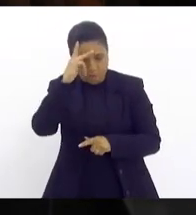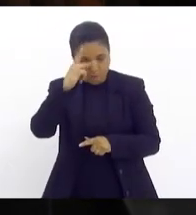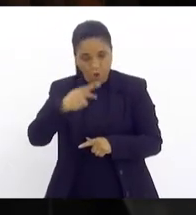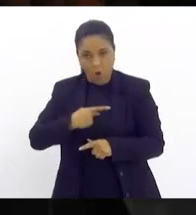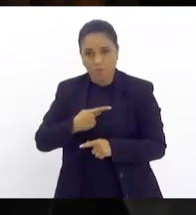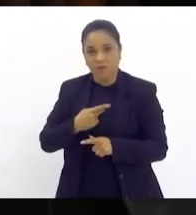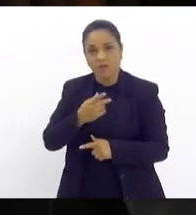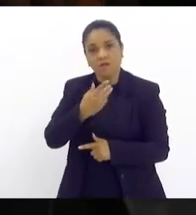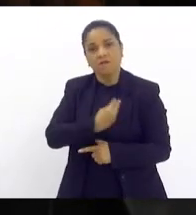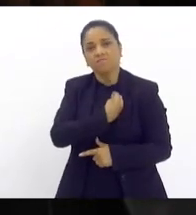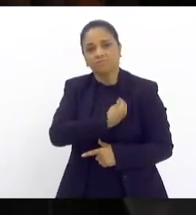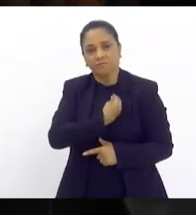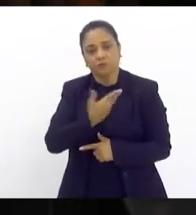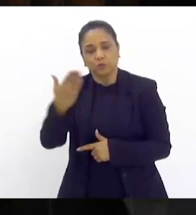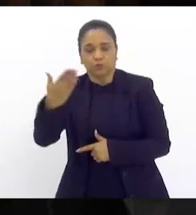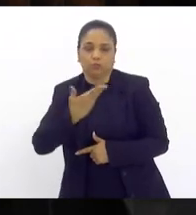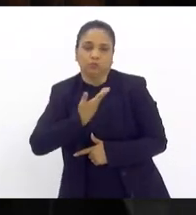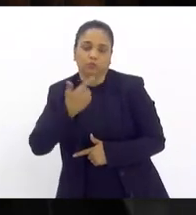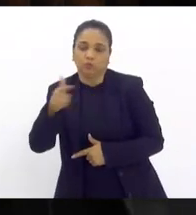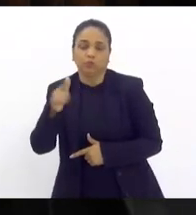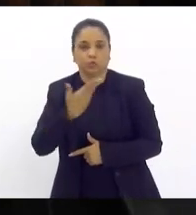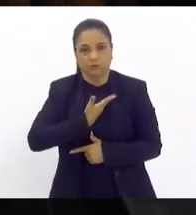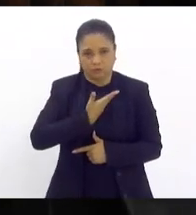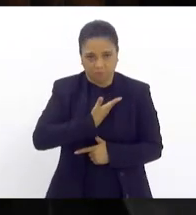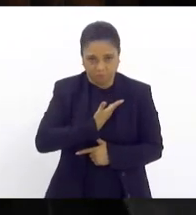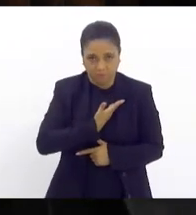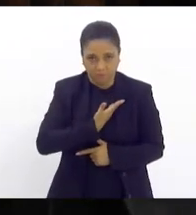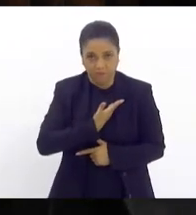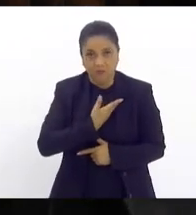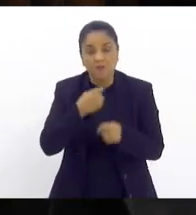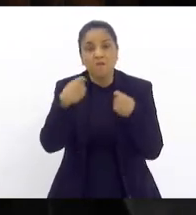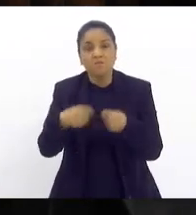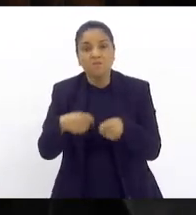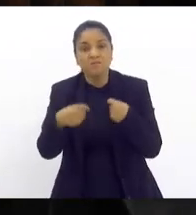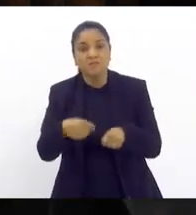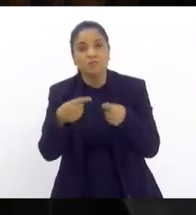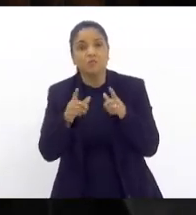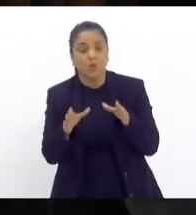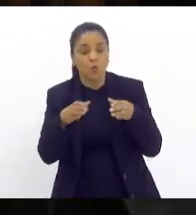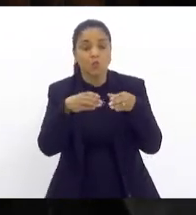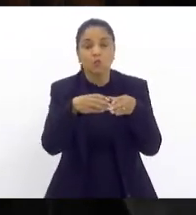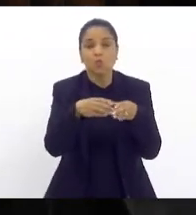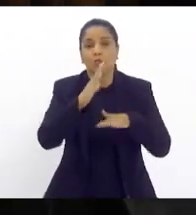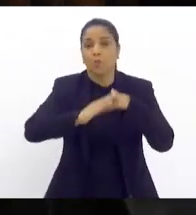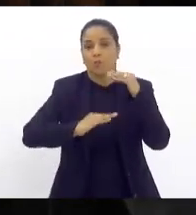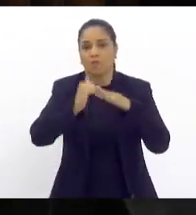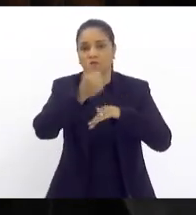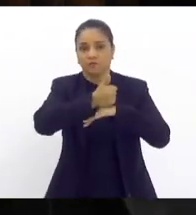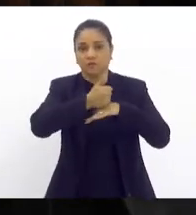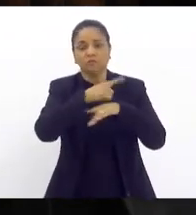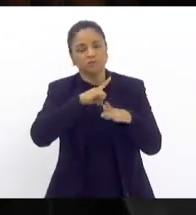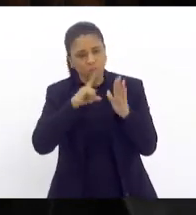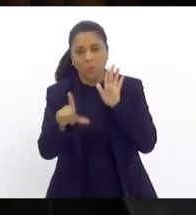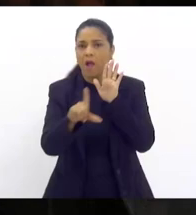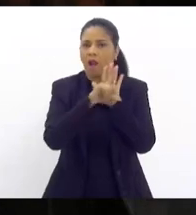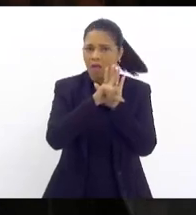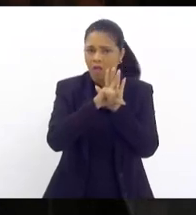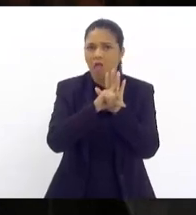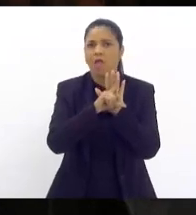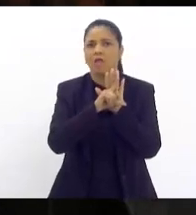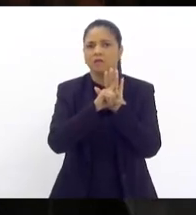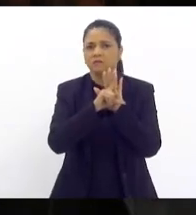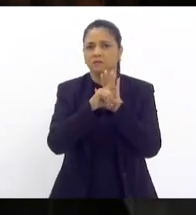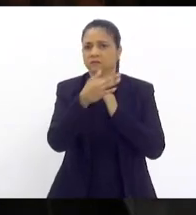seus colegas mas para isso tem que ter corpo nós temos uma legislação em vigor nacional estadual que